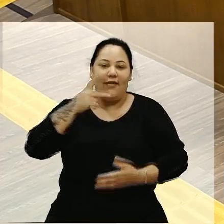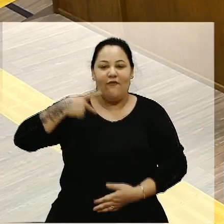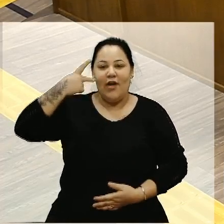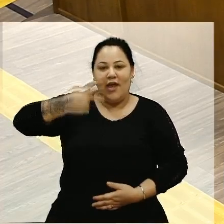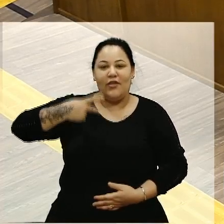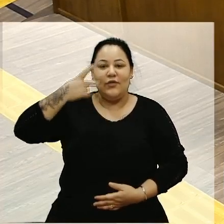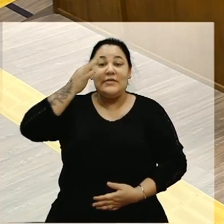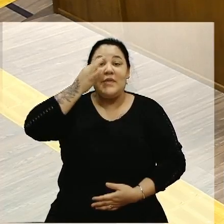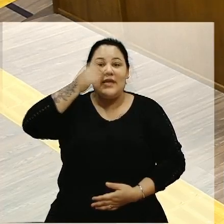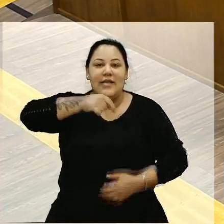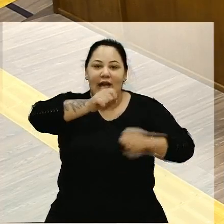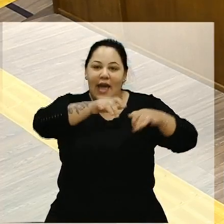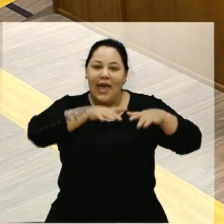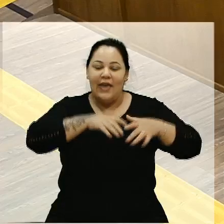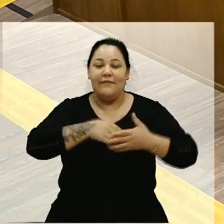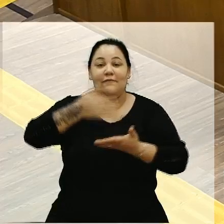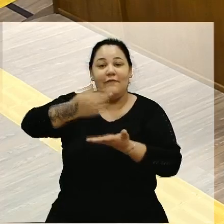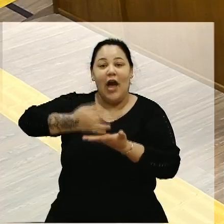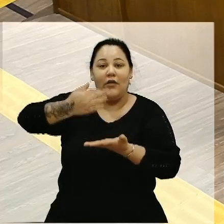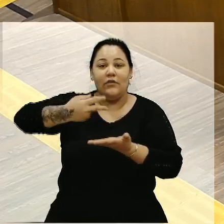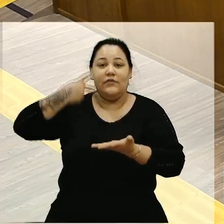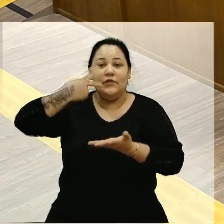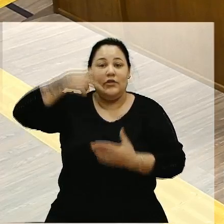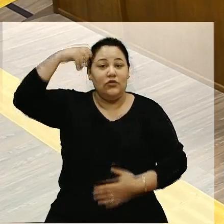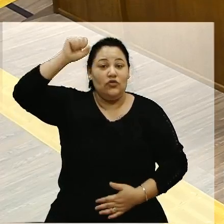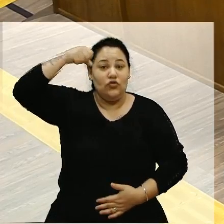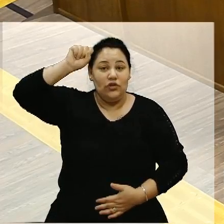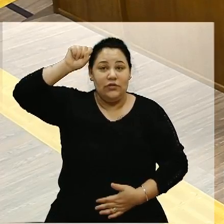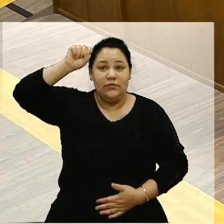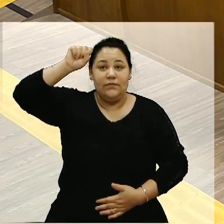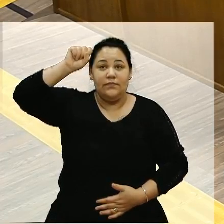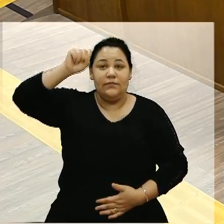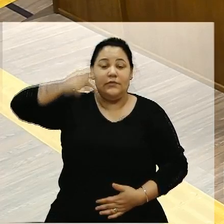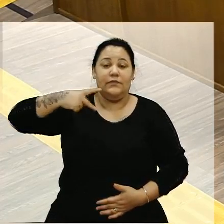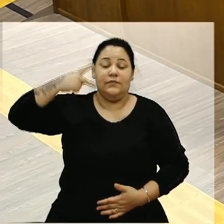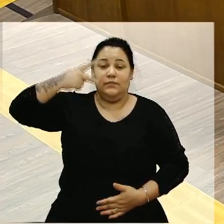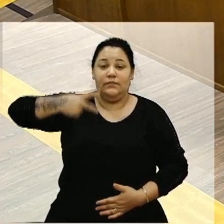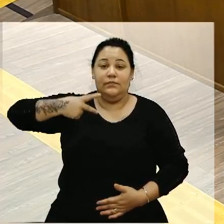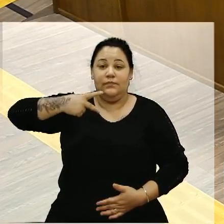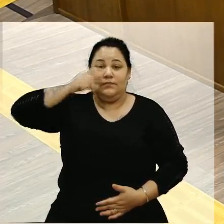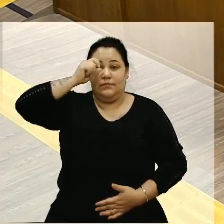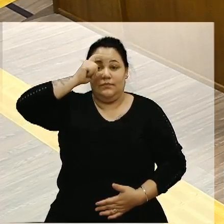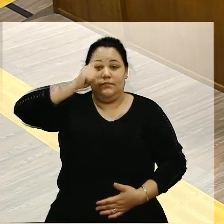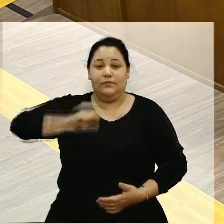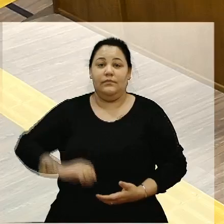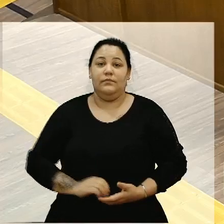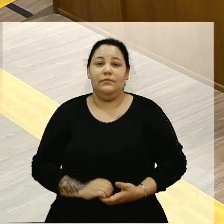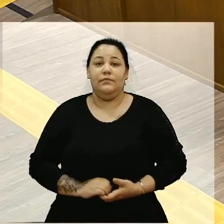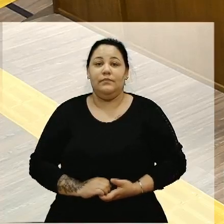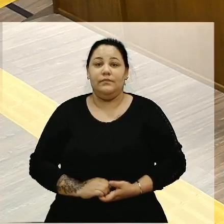plenário ausências Vereador Cloves chucha e vereador scalco